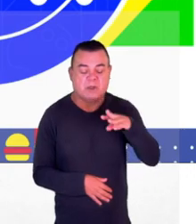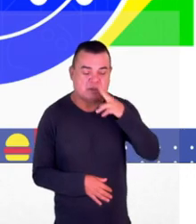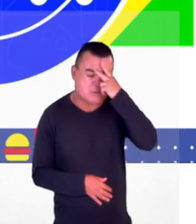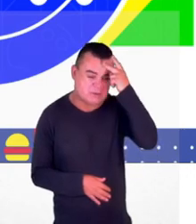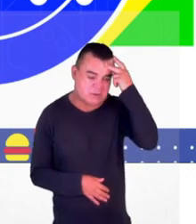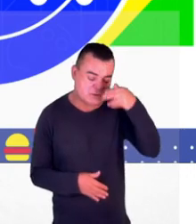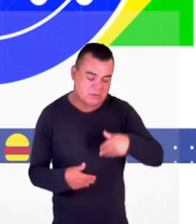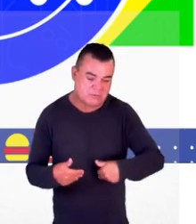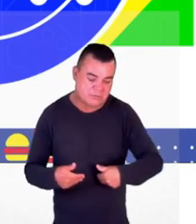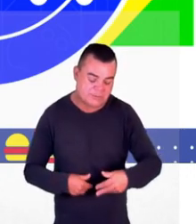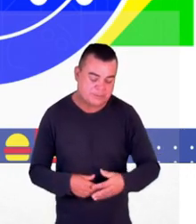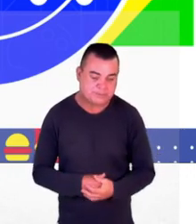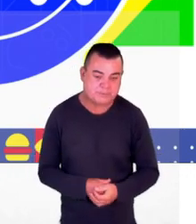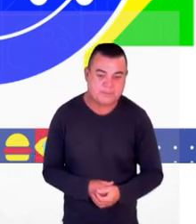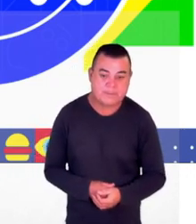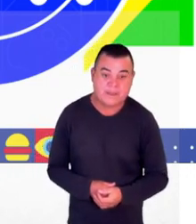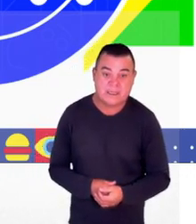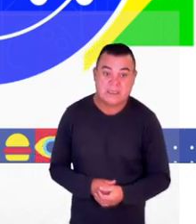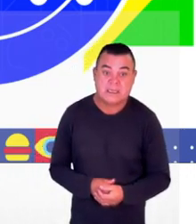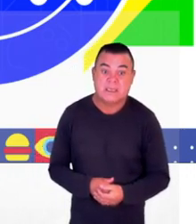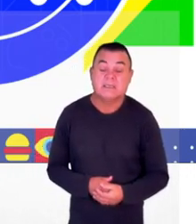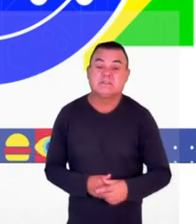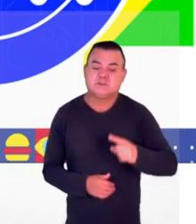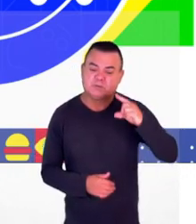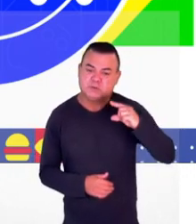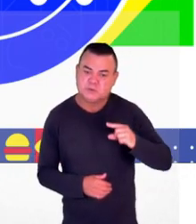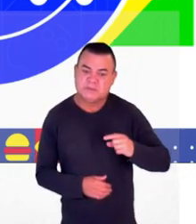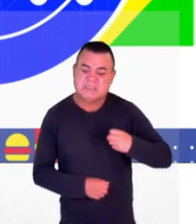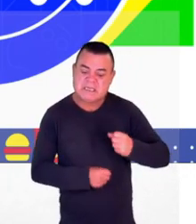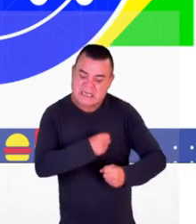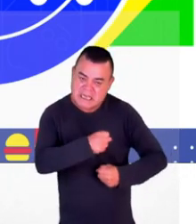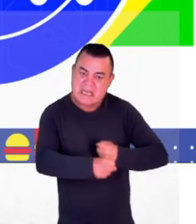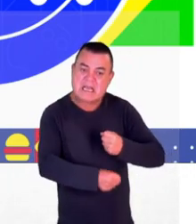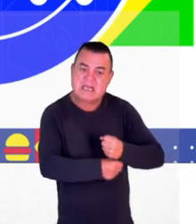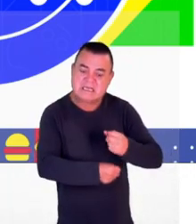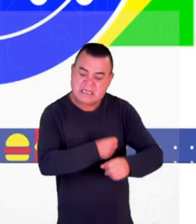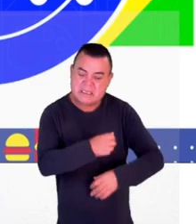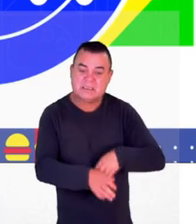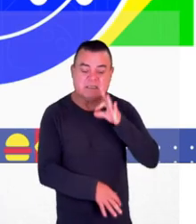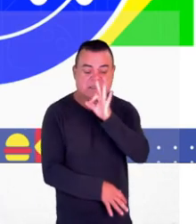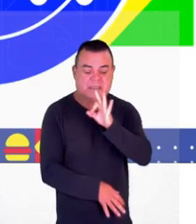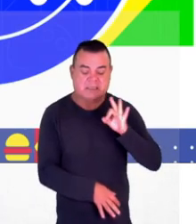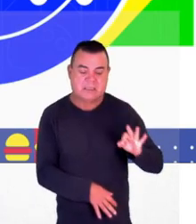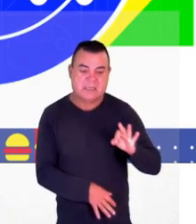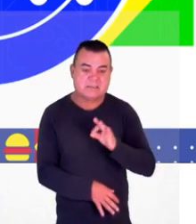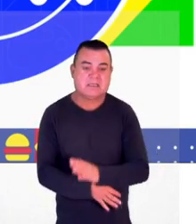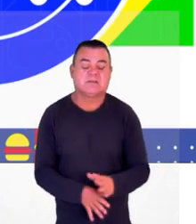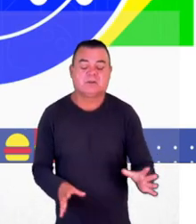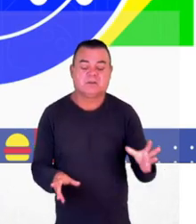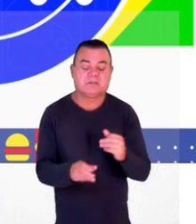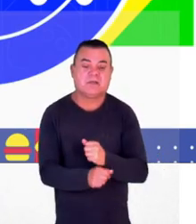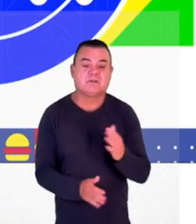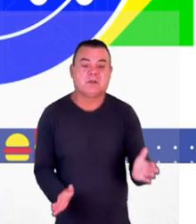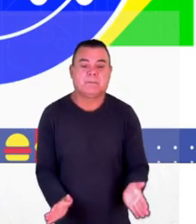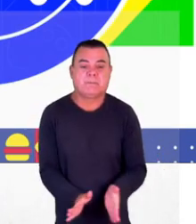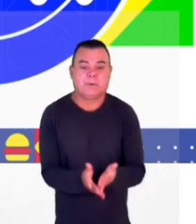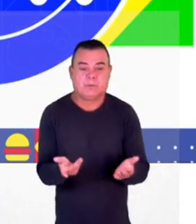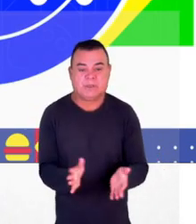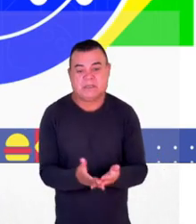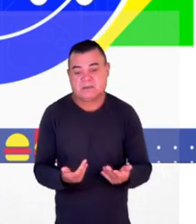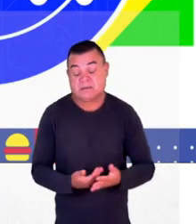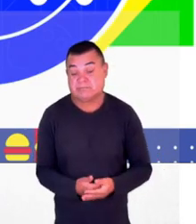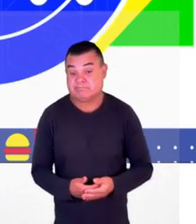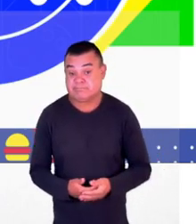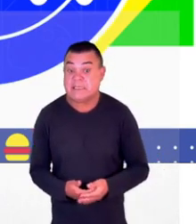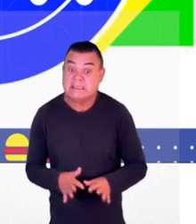passando fome reduzir ano a ano as taxas totais de pobreza então assim como todos os processos aqui de construção